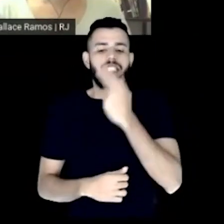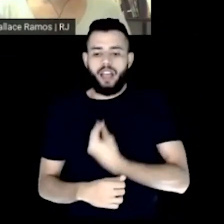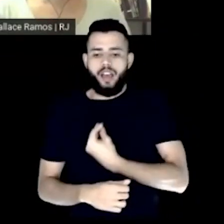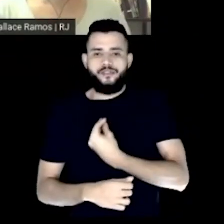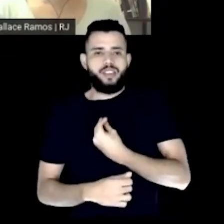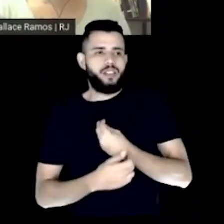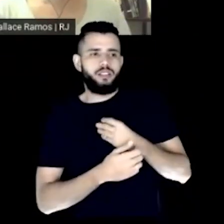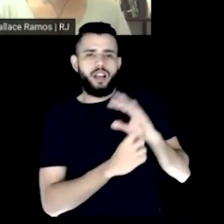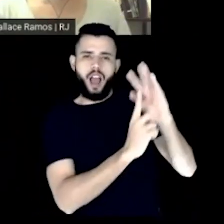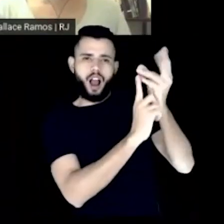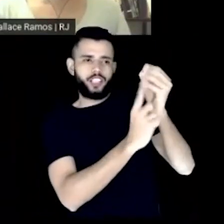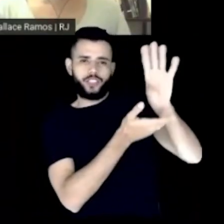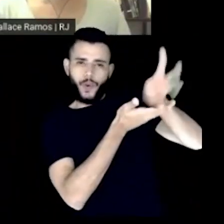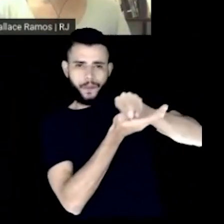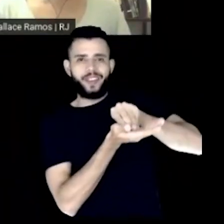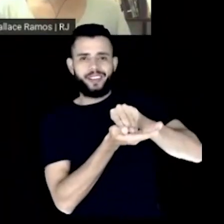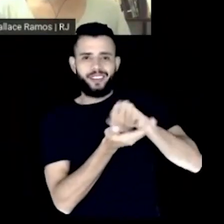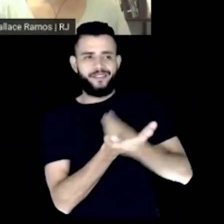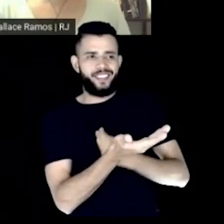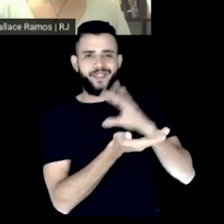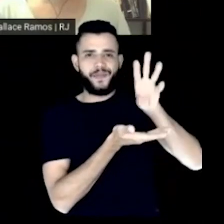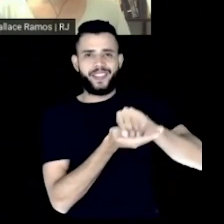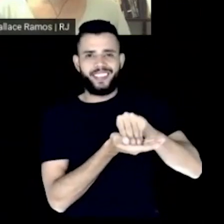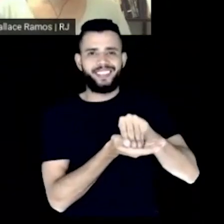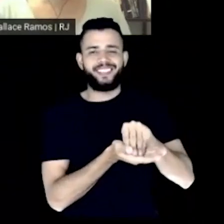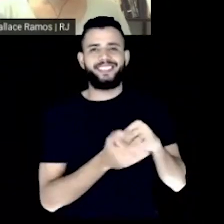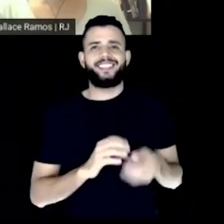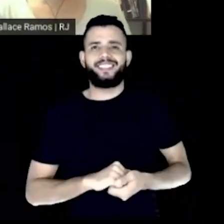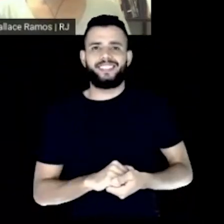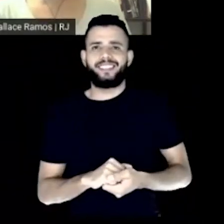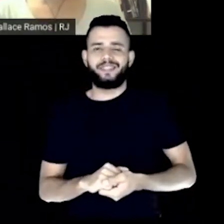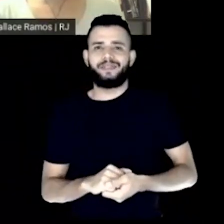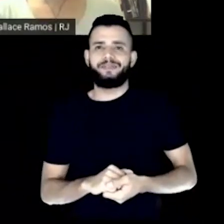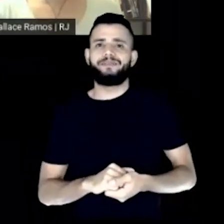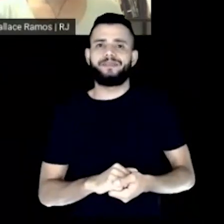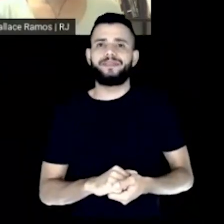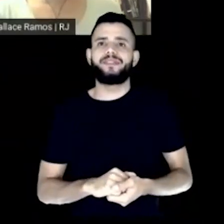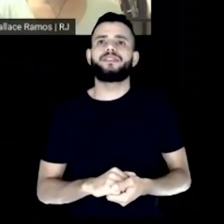é a vida imita a arte. É, né? Então, tinha livro, momentos no WhatsApp.